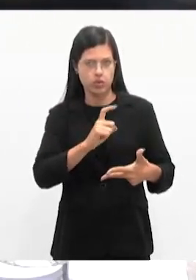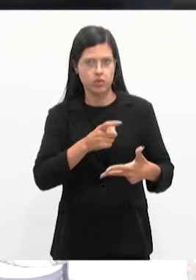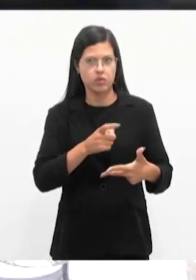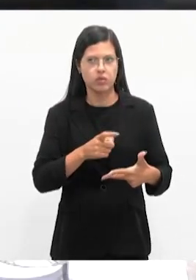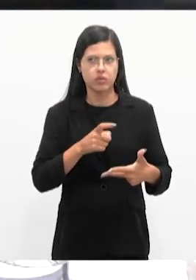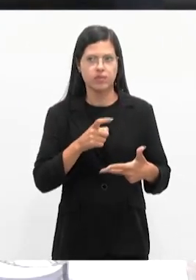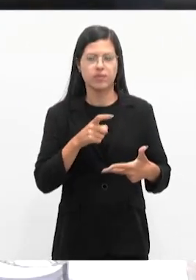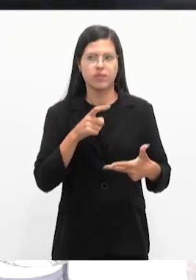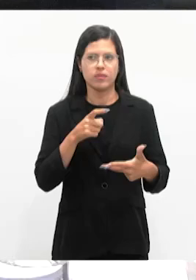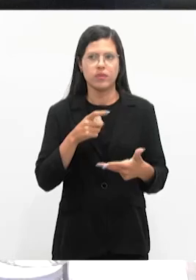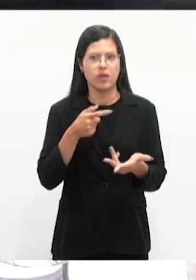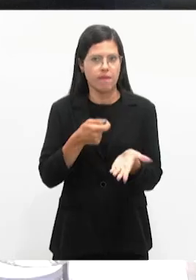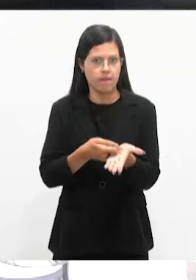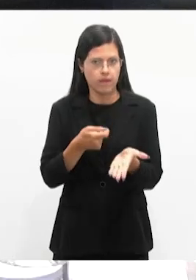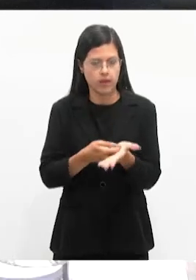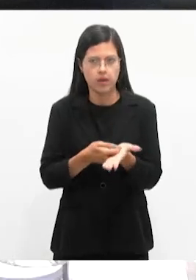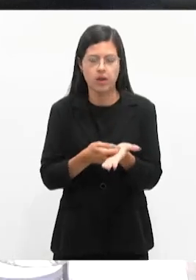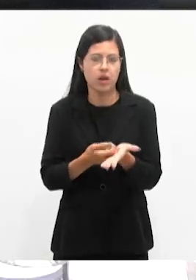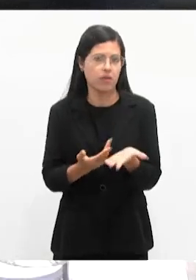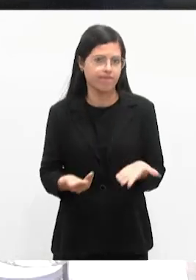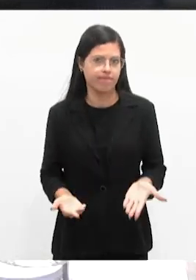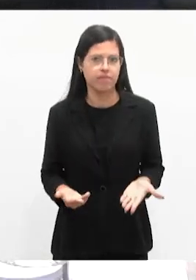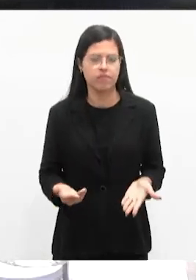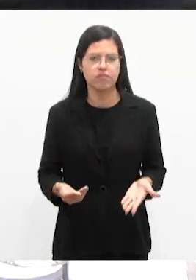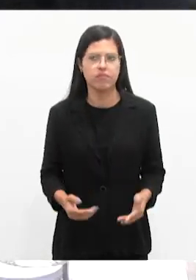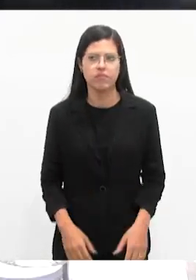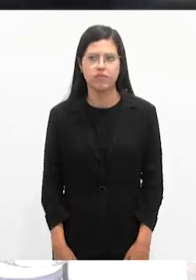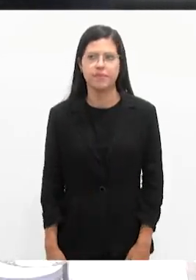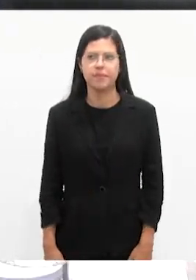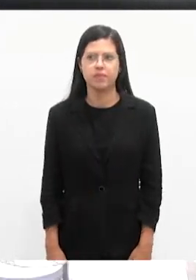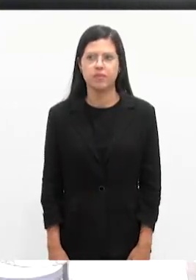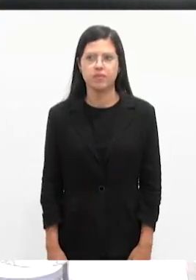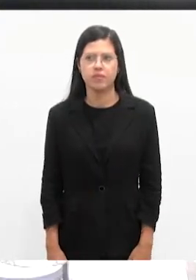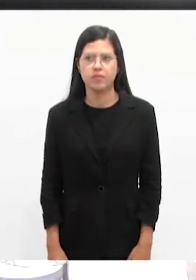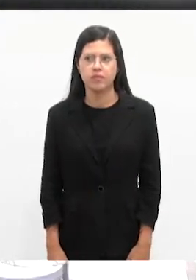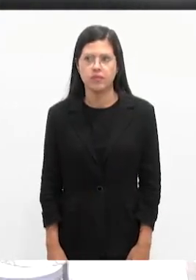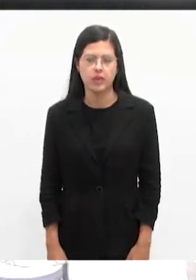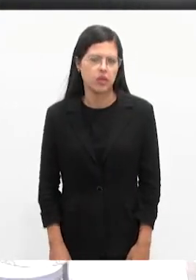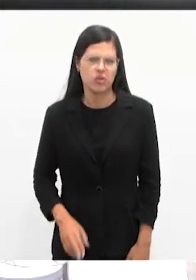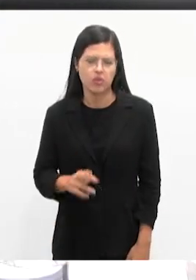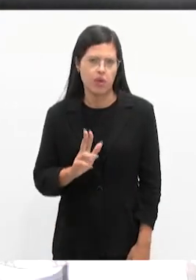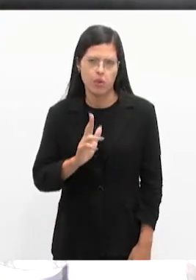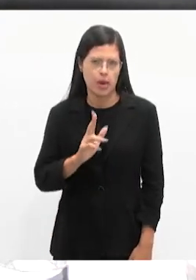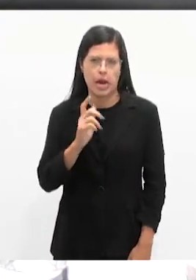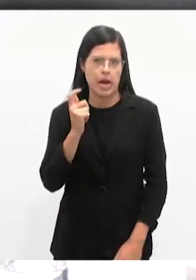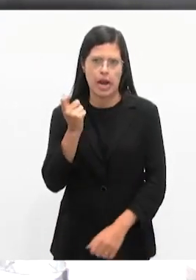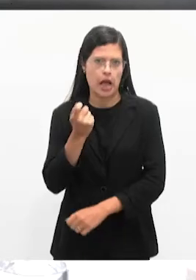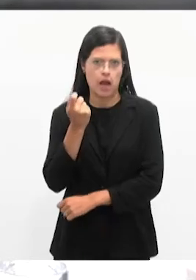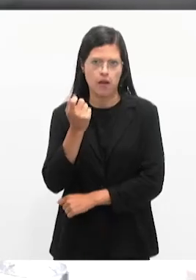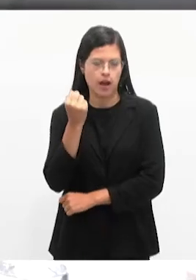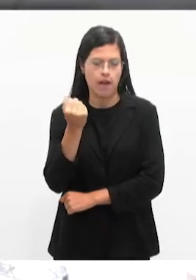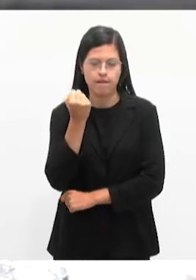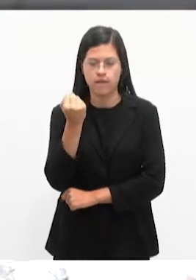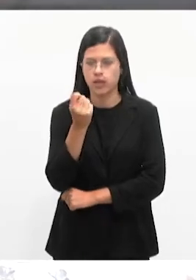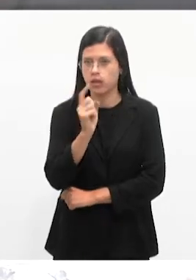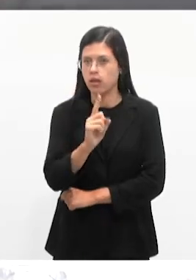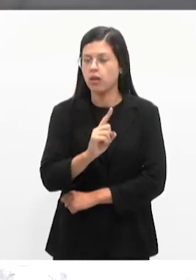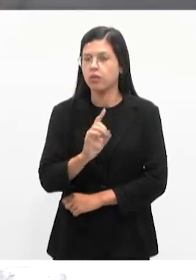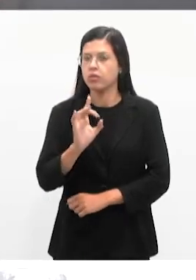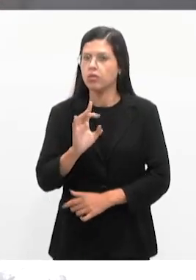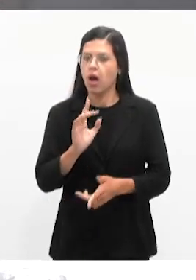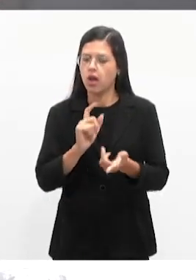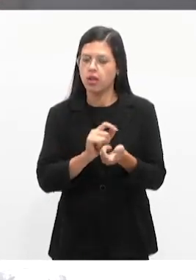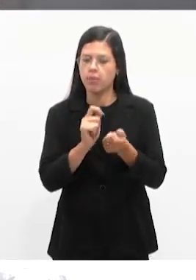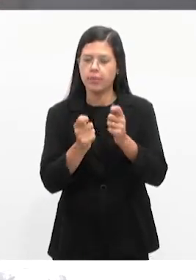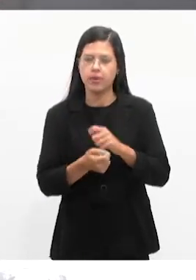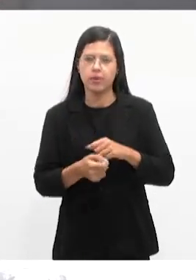em colaboração, enfim, nada grave, é só adaptando o